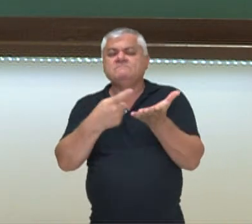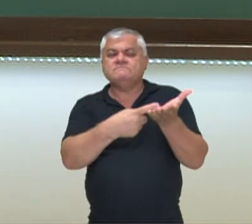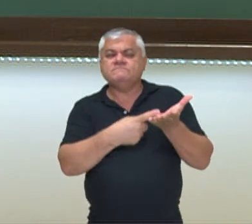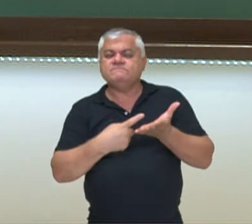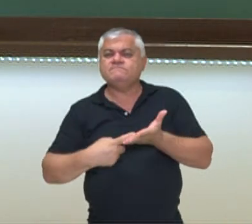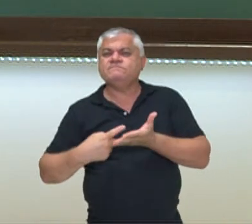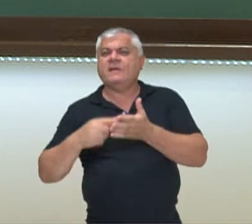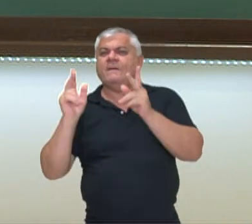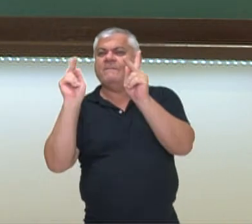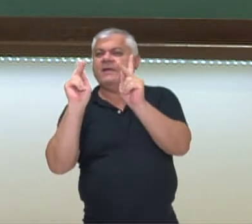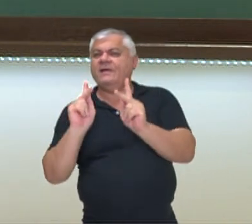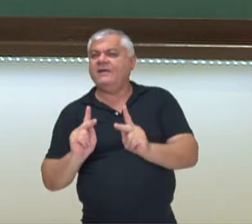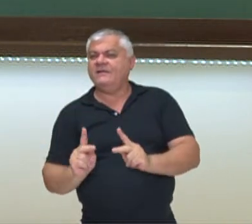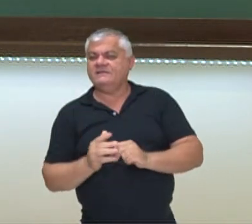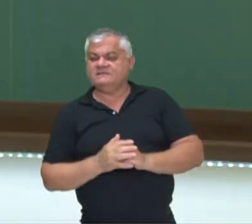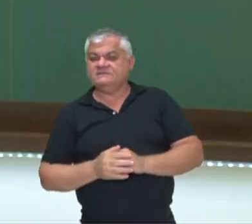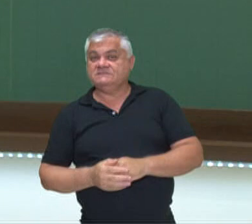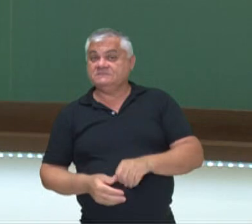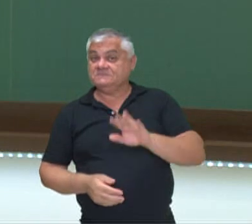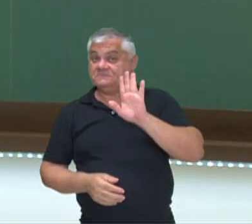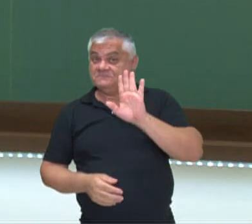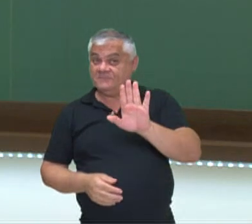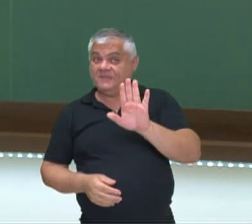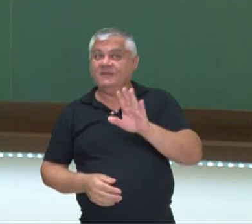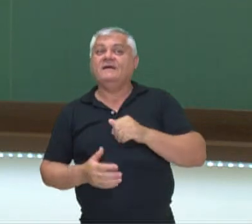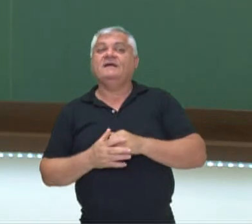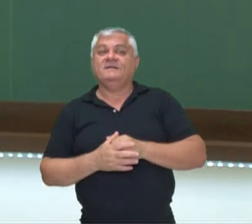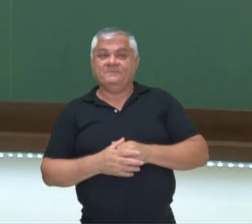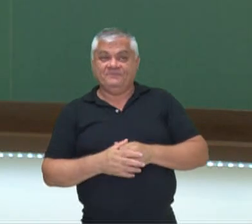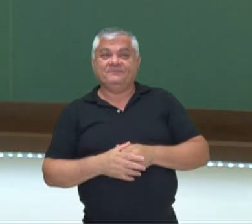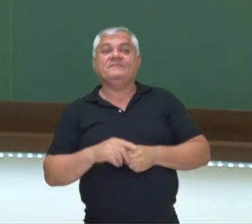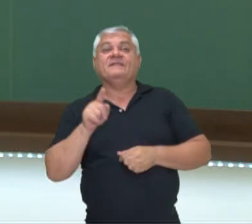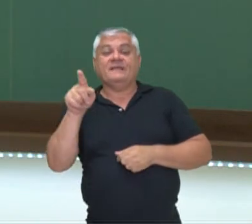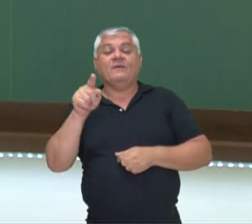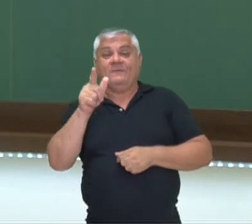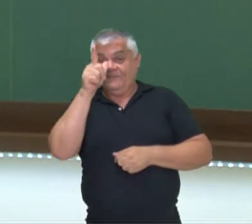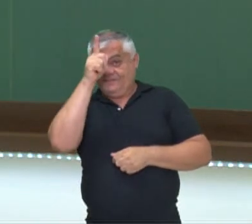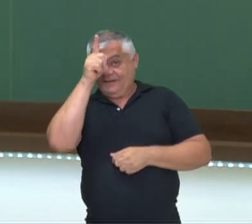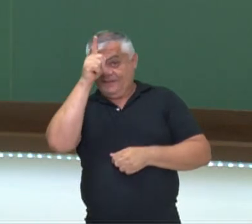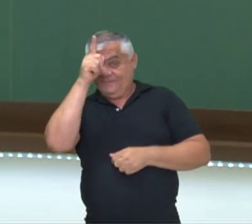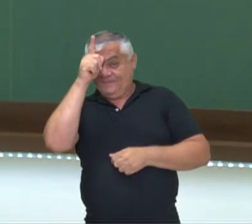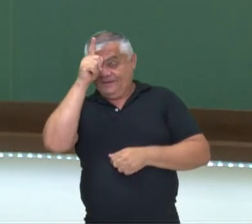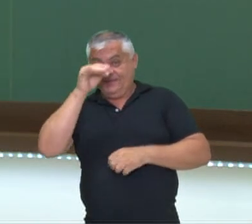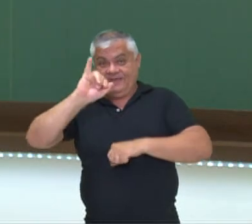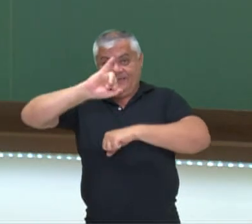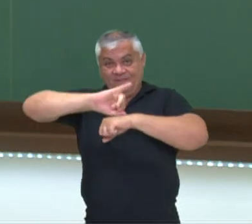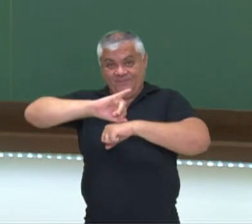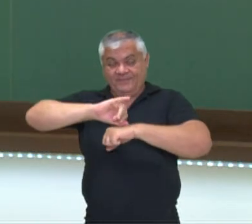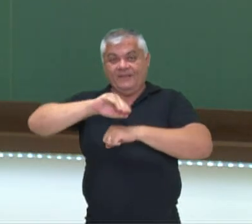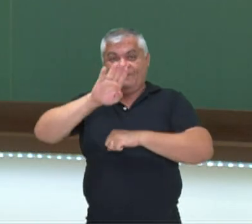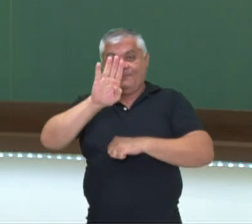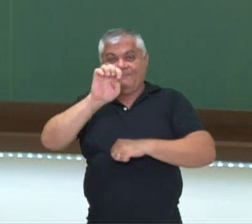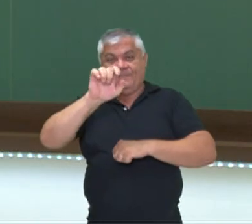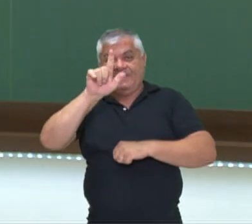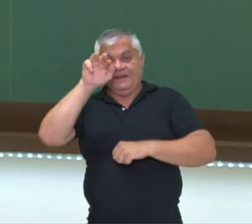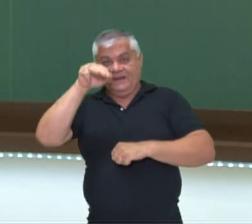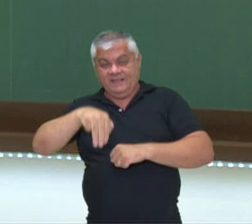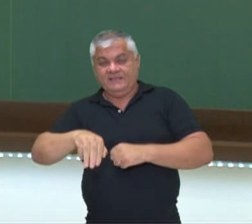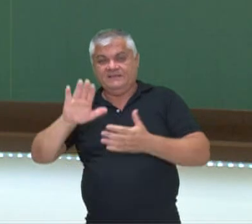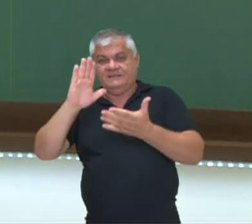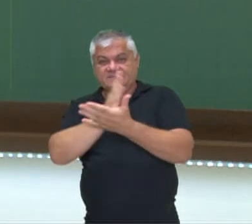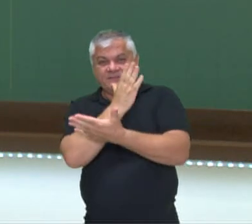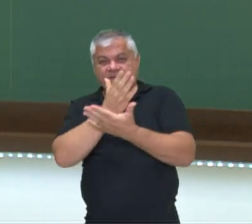entre as localidades. E por isso, Berlim foi dividida em duas, Berlim Ocidental e